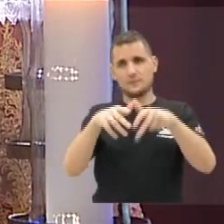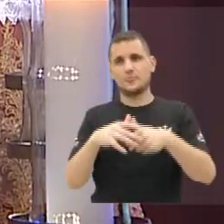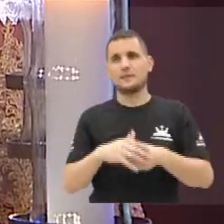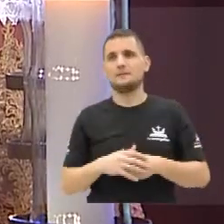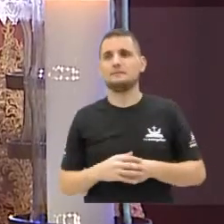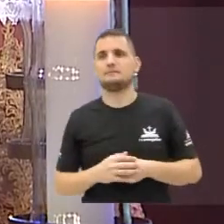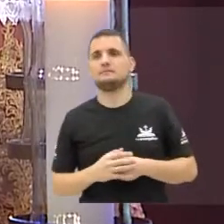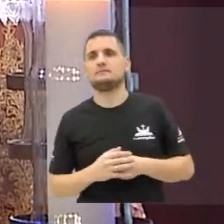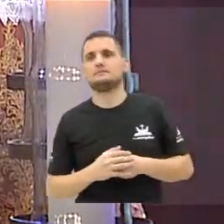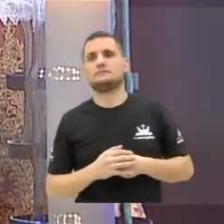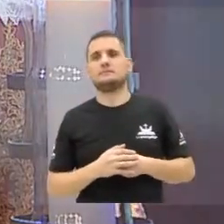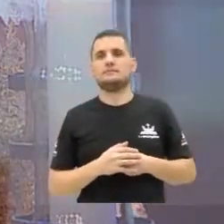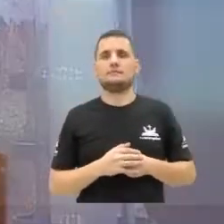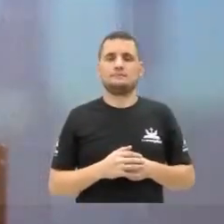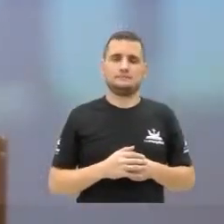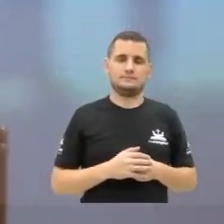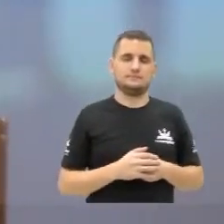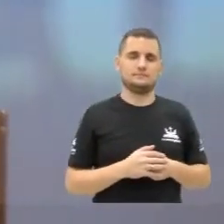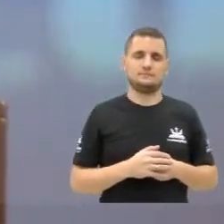Eu te